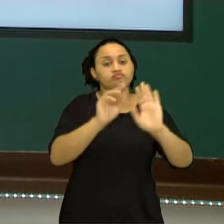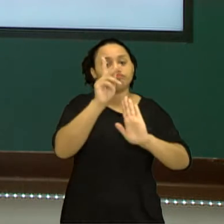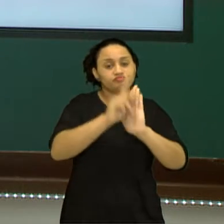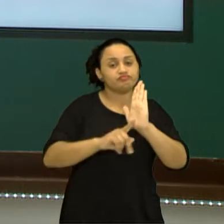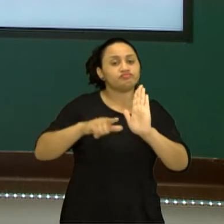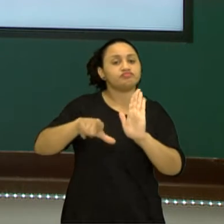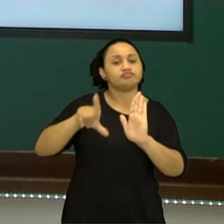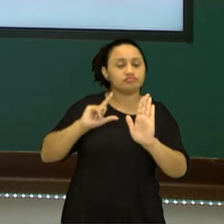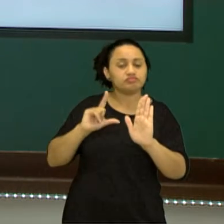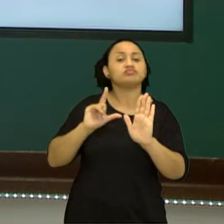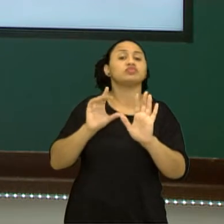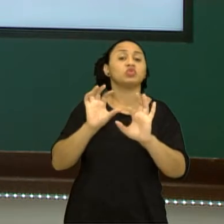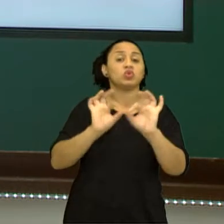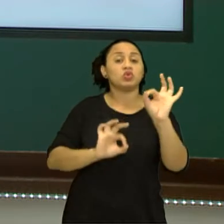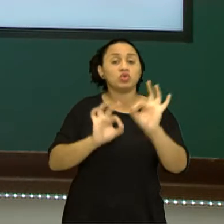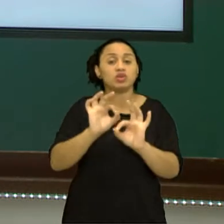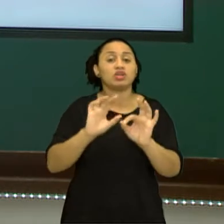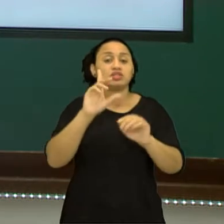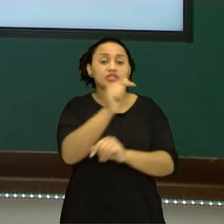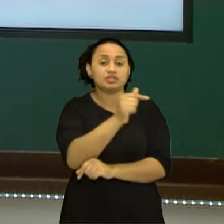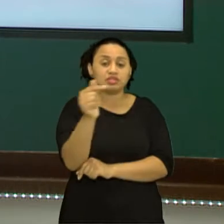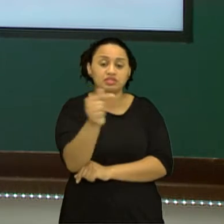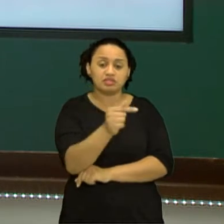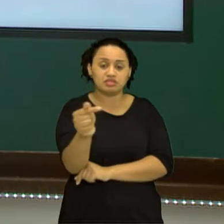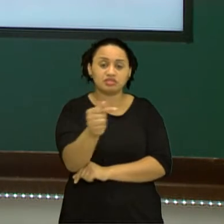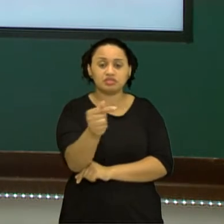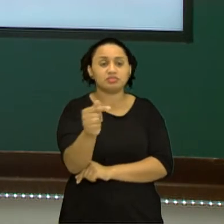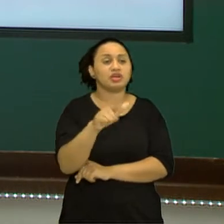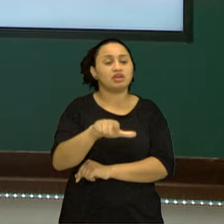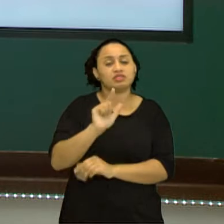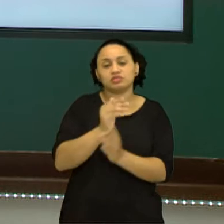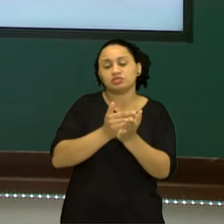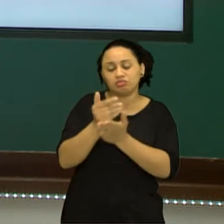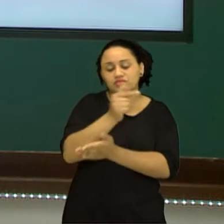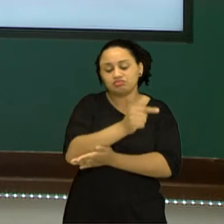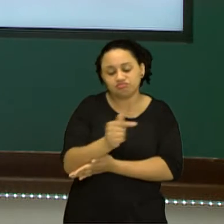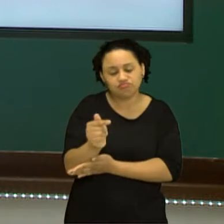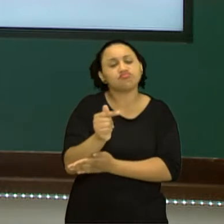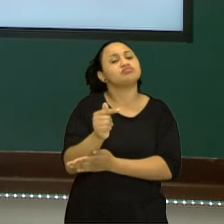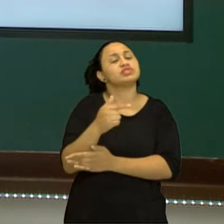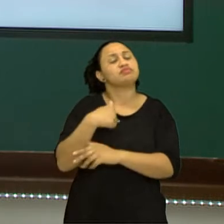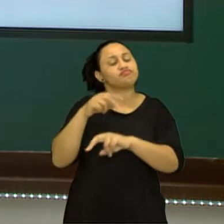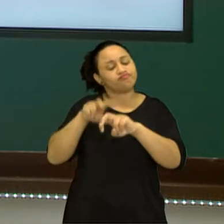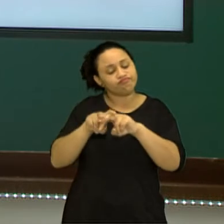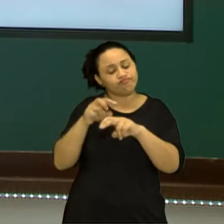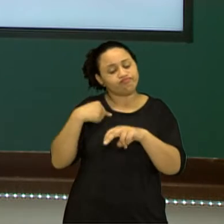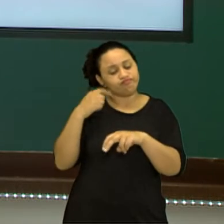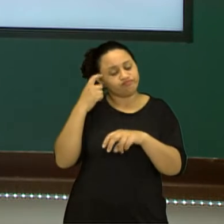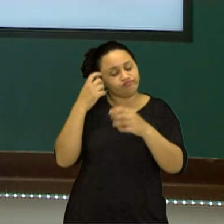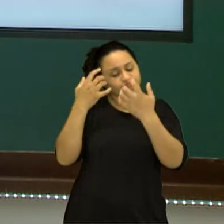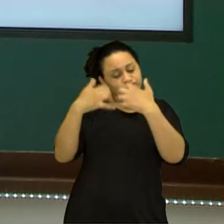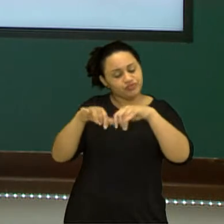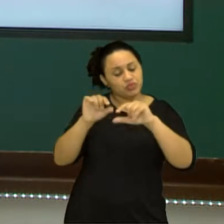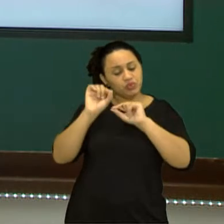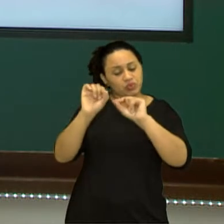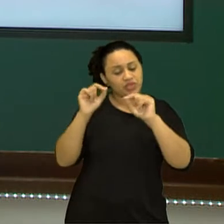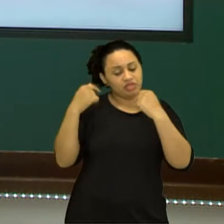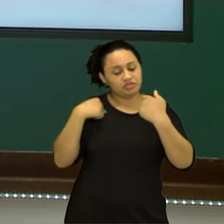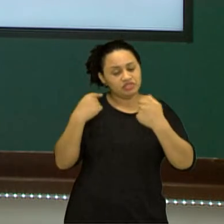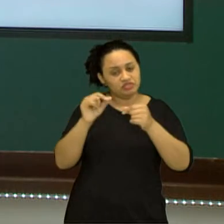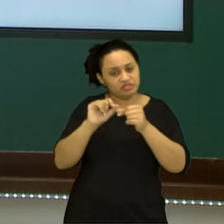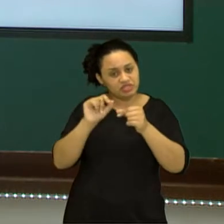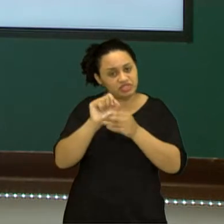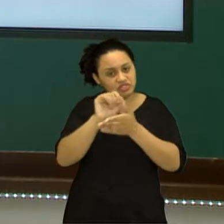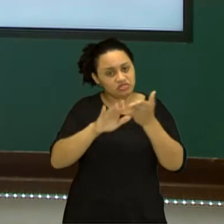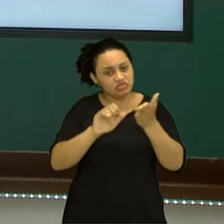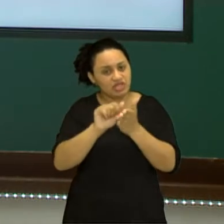antecedência. Planeje a sua semana, né? Antes da gente iniciar a semana ali, a gente senta, vê quais são as nossas tarefas